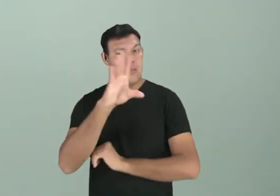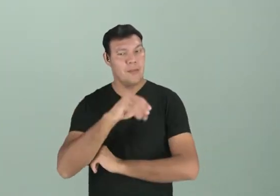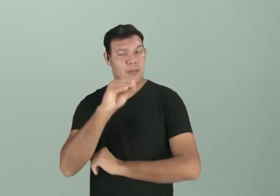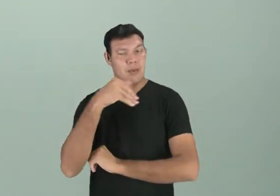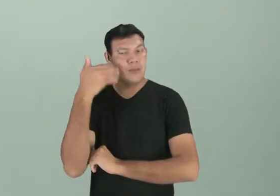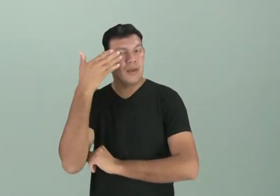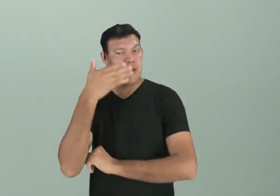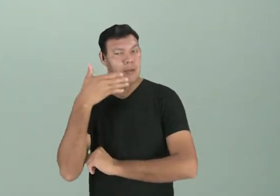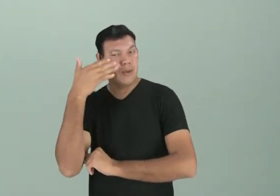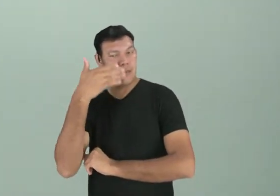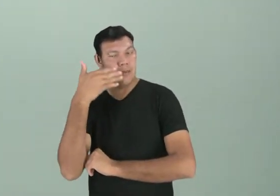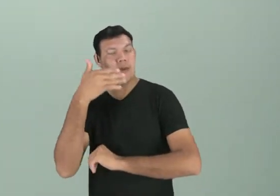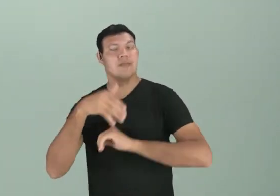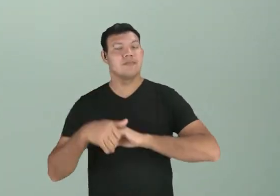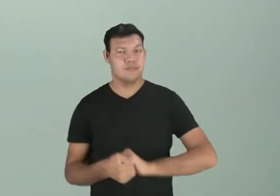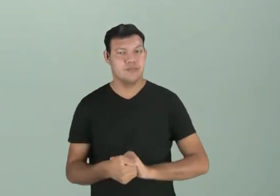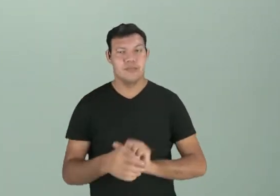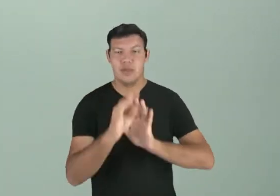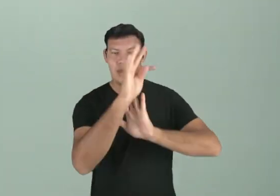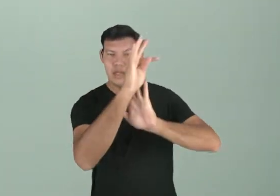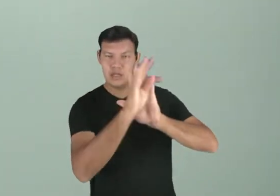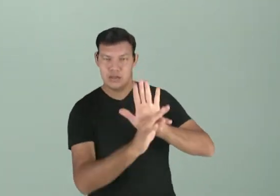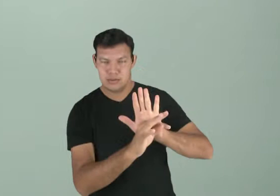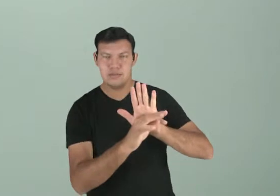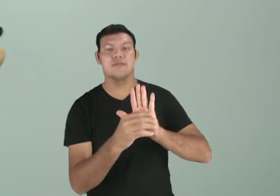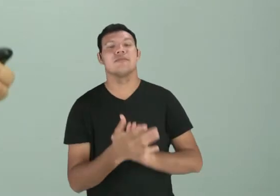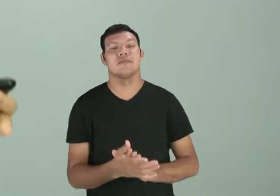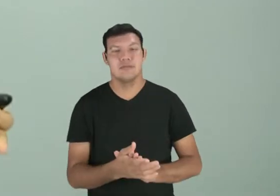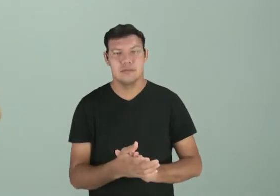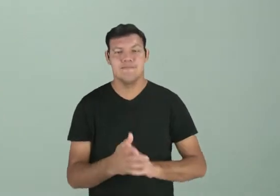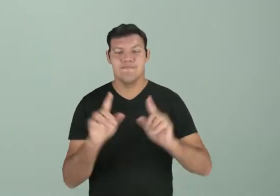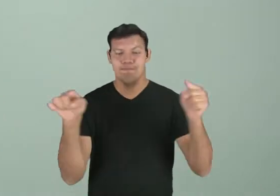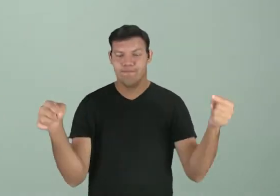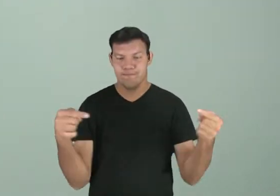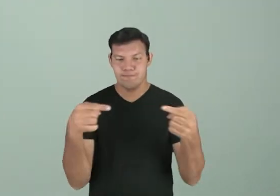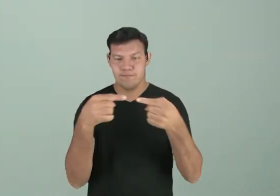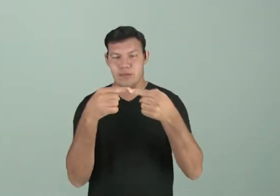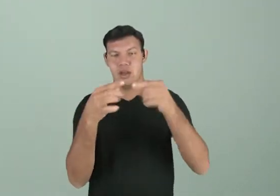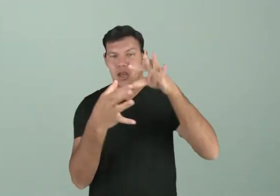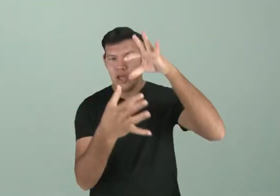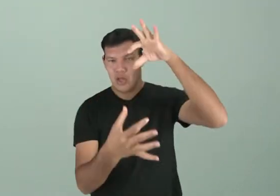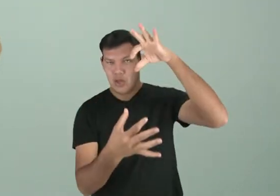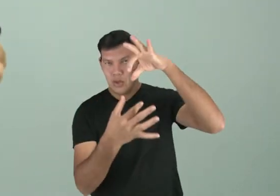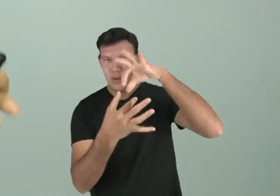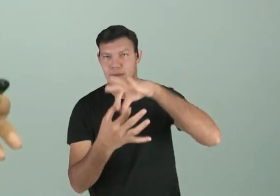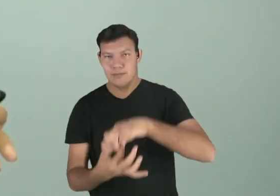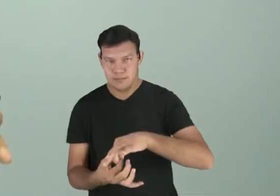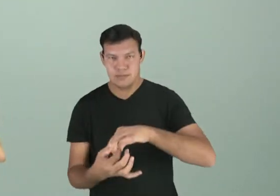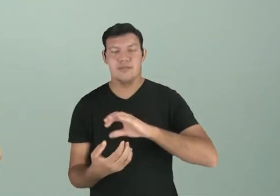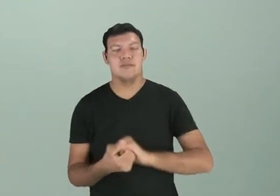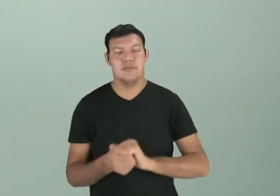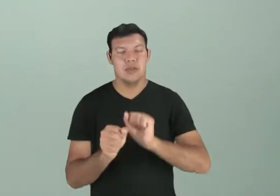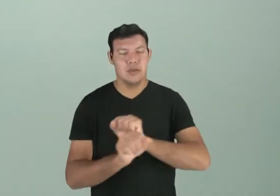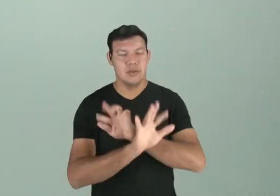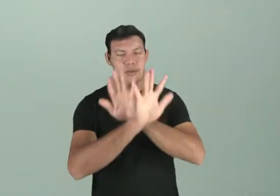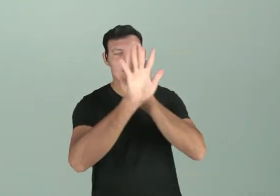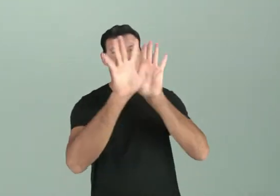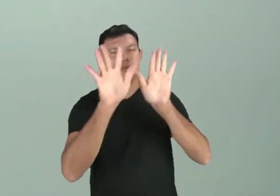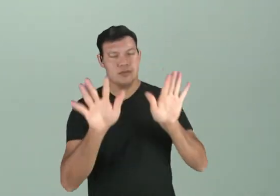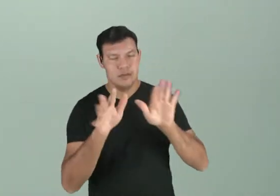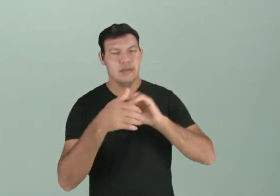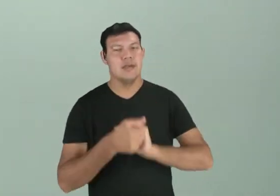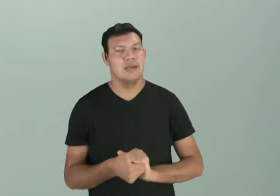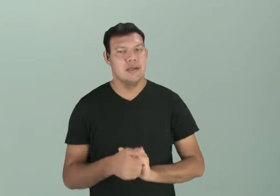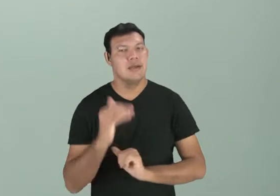da nossa fala, no texto, estabelecendo coesão no texto, tornando o texto mais claro. E nós